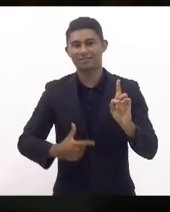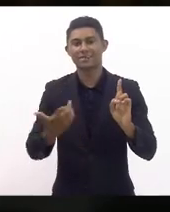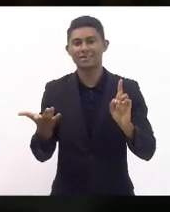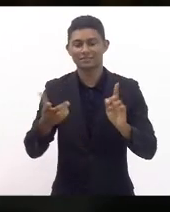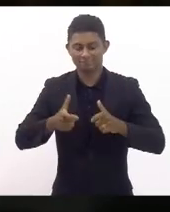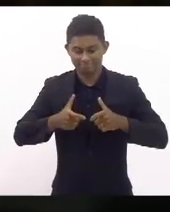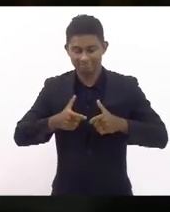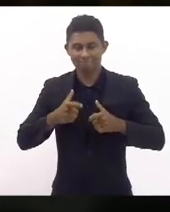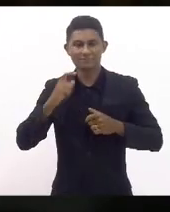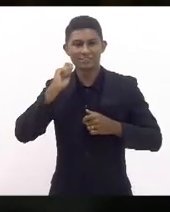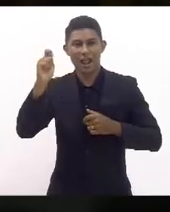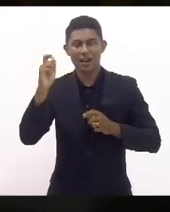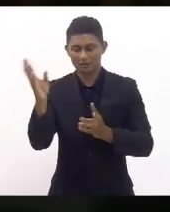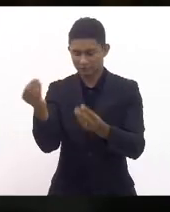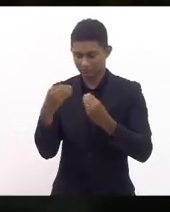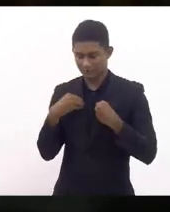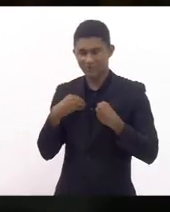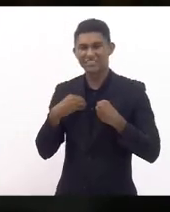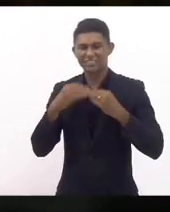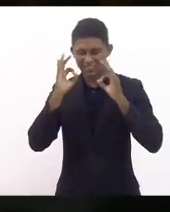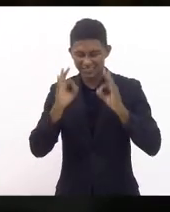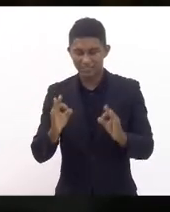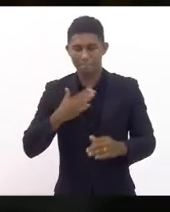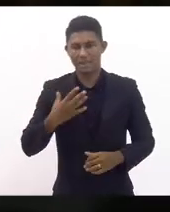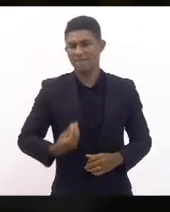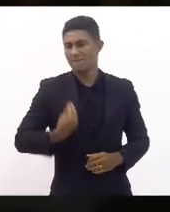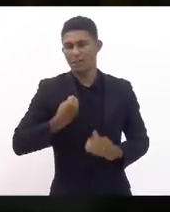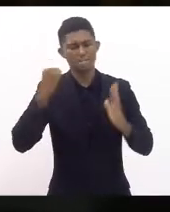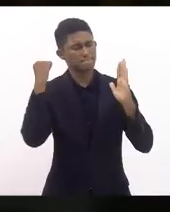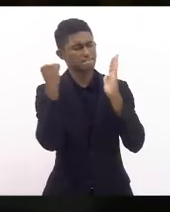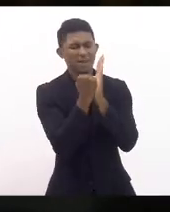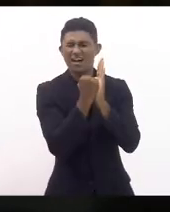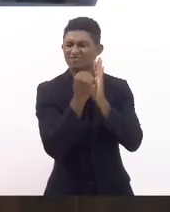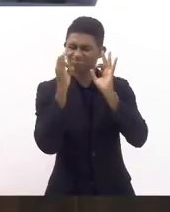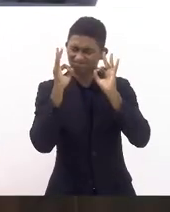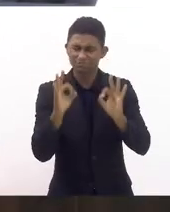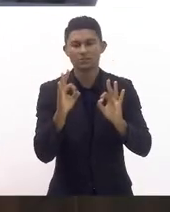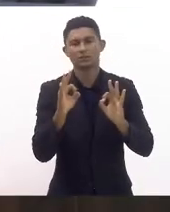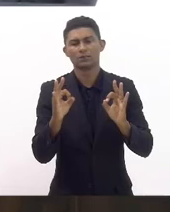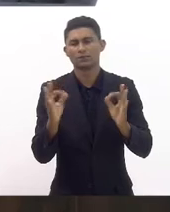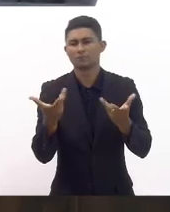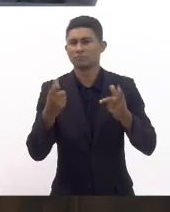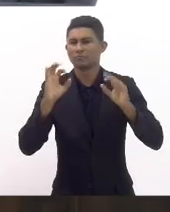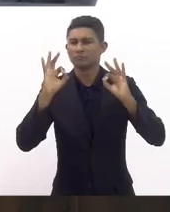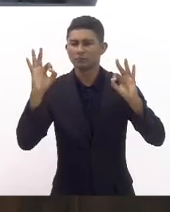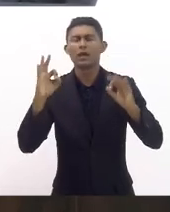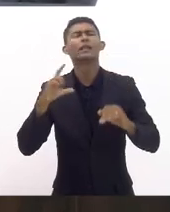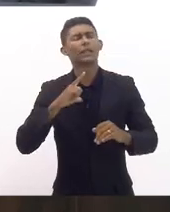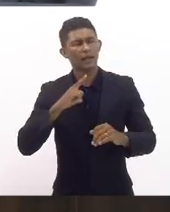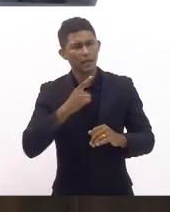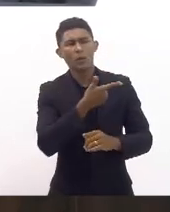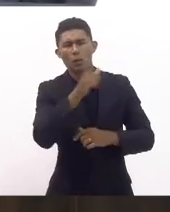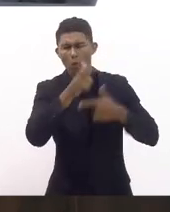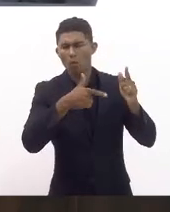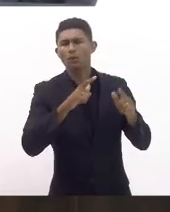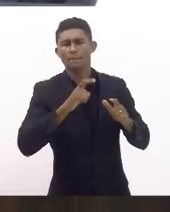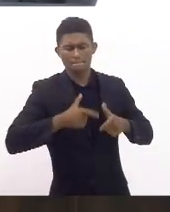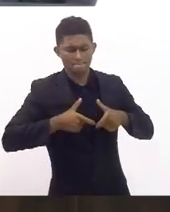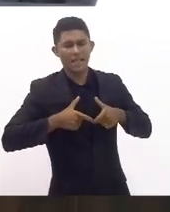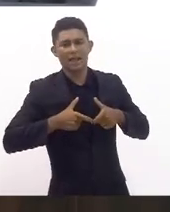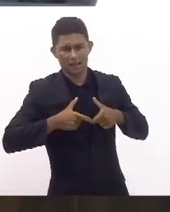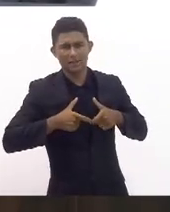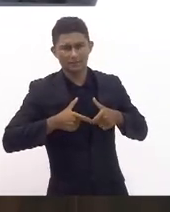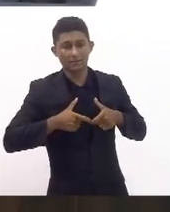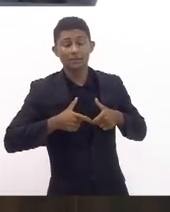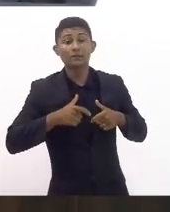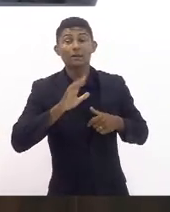ficará marcado para mim para sempre. Né? Eu tenho a medalha Perdenés, tenho outras medalhas, e não tinha a medalha